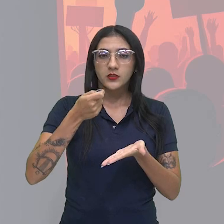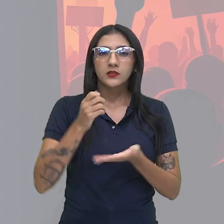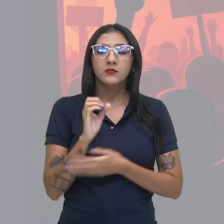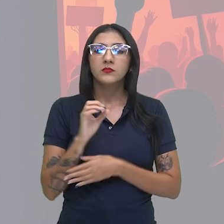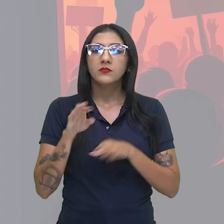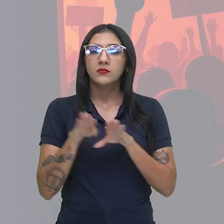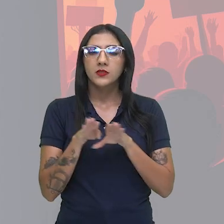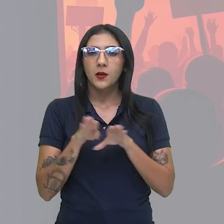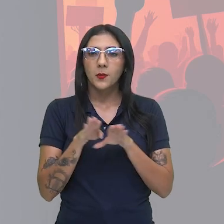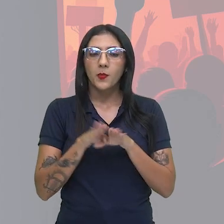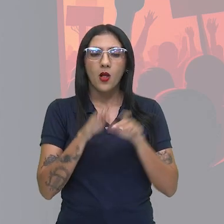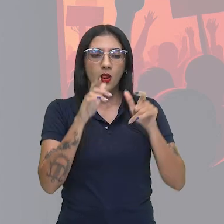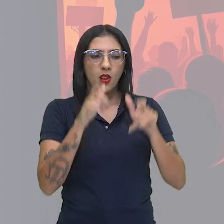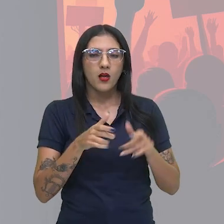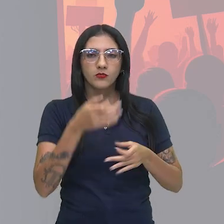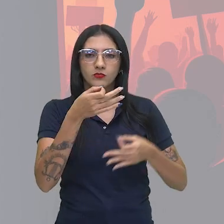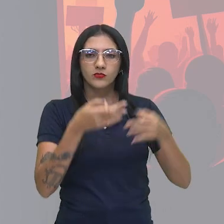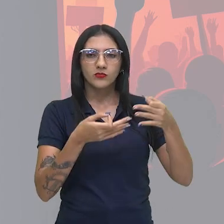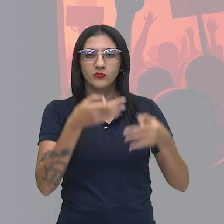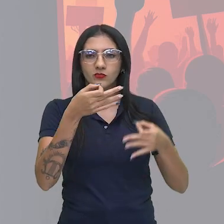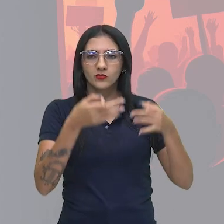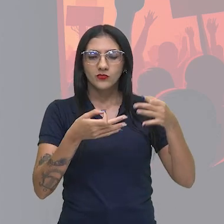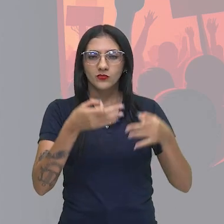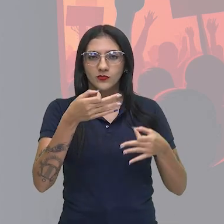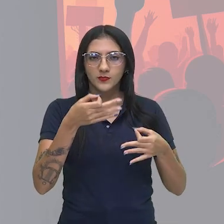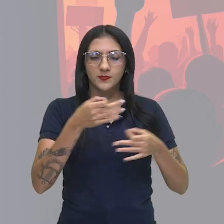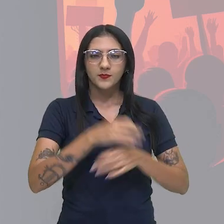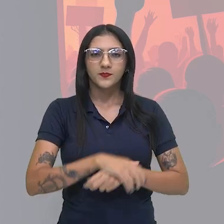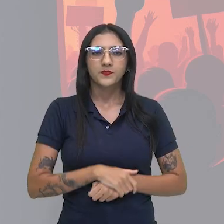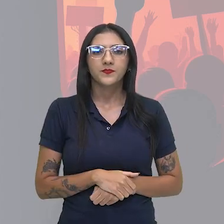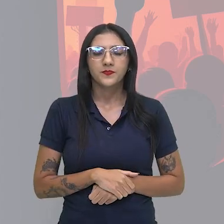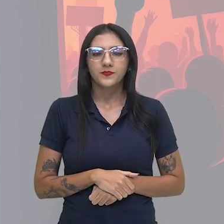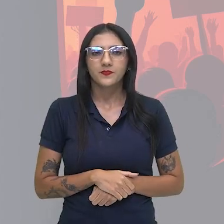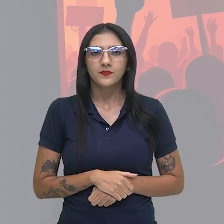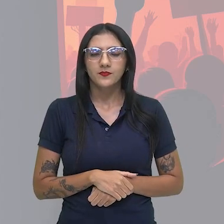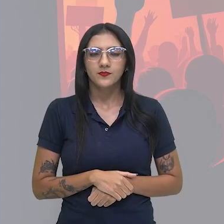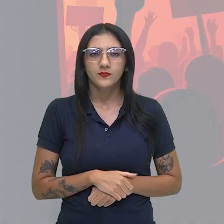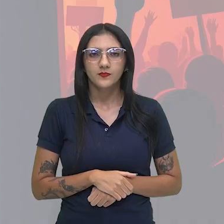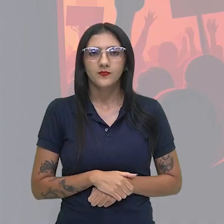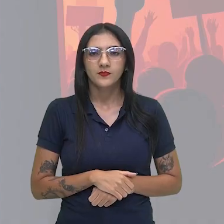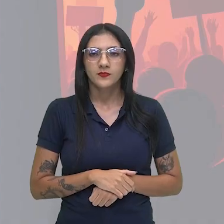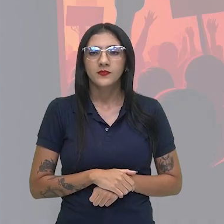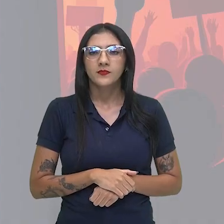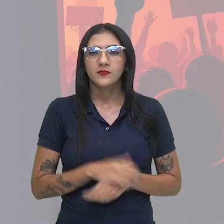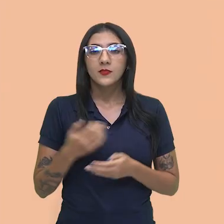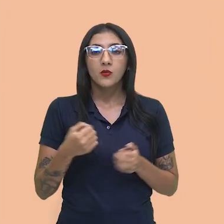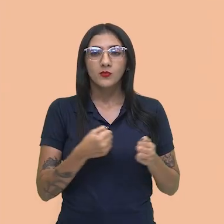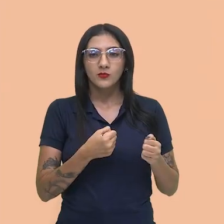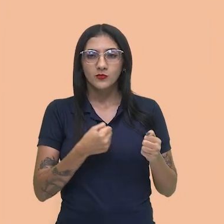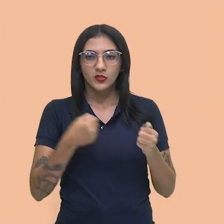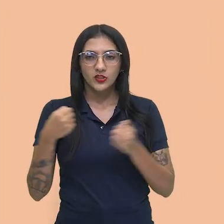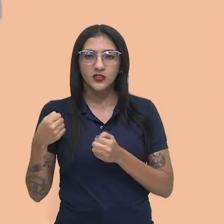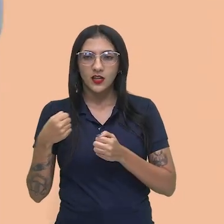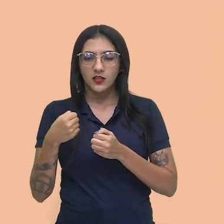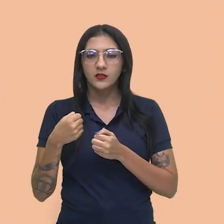e dos tribunais. Olha só que legal. Então, são o Estado Democrático de Direito, ele traz para